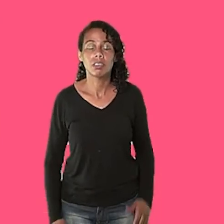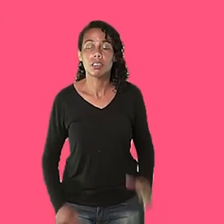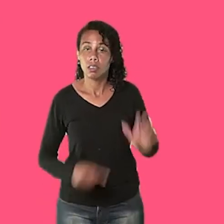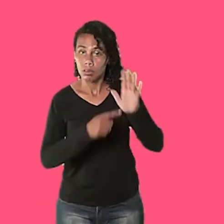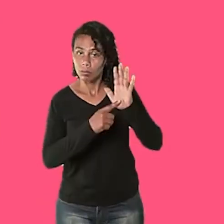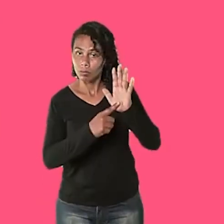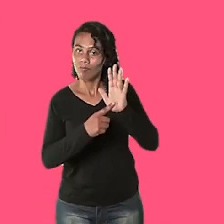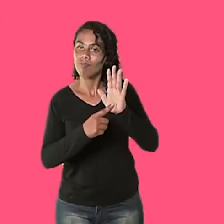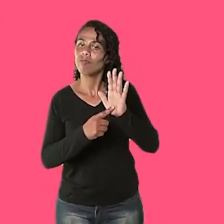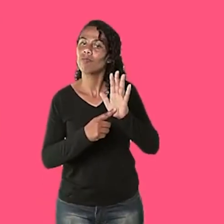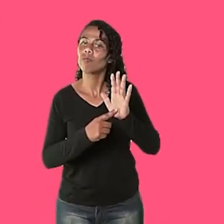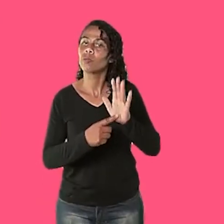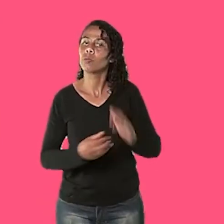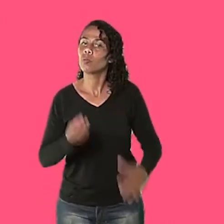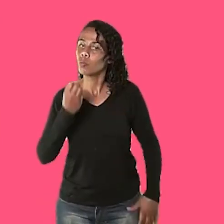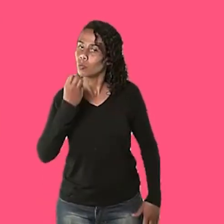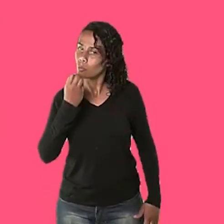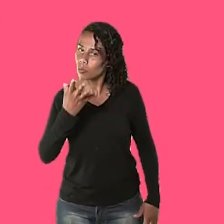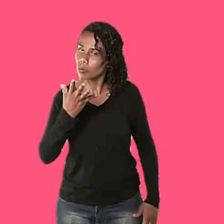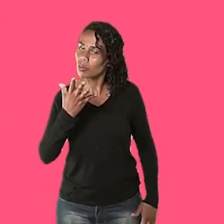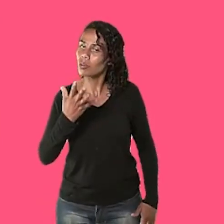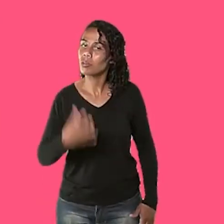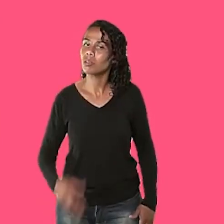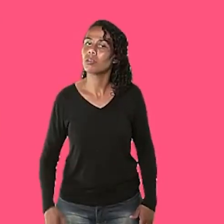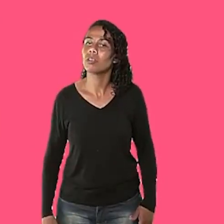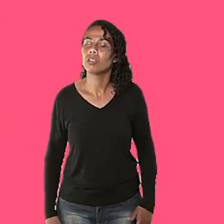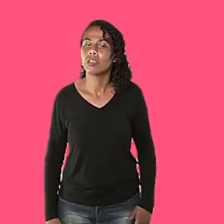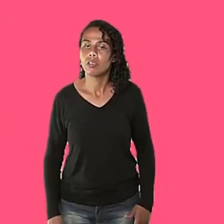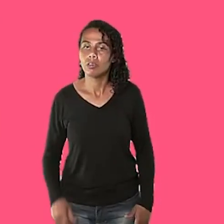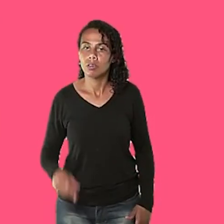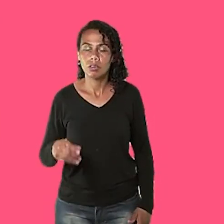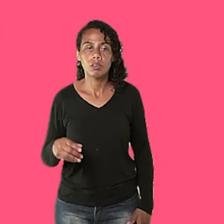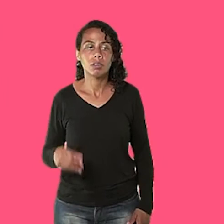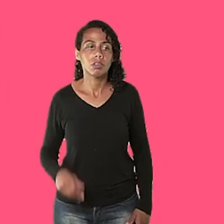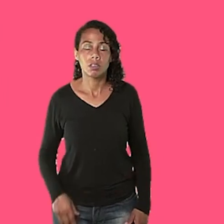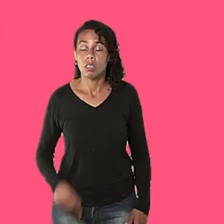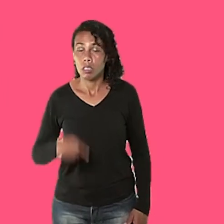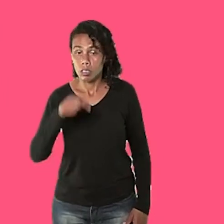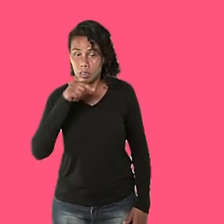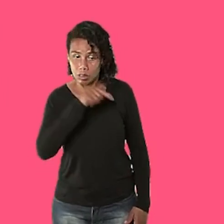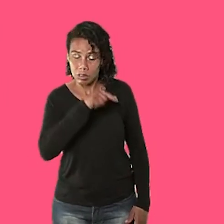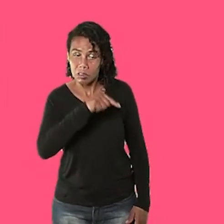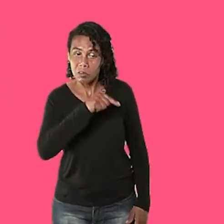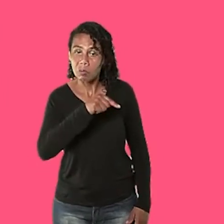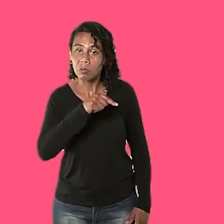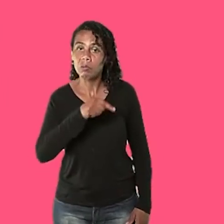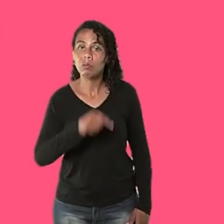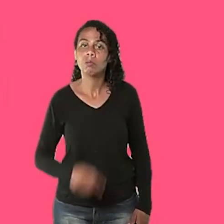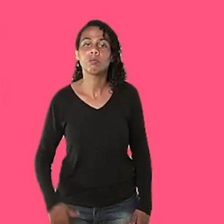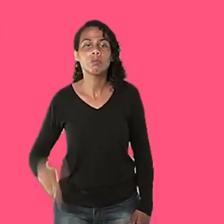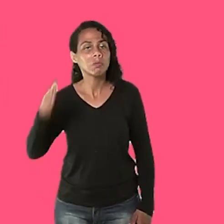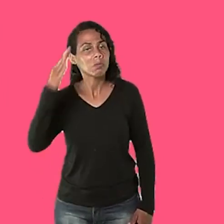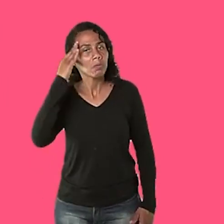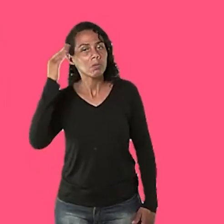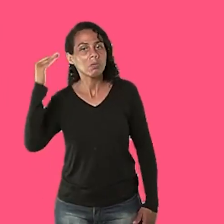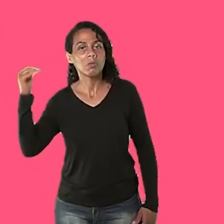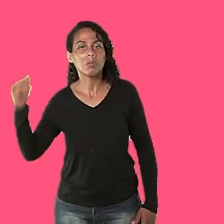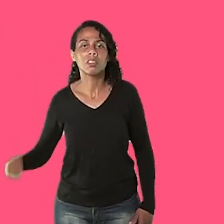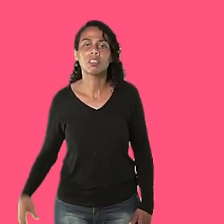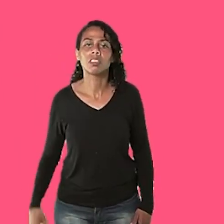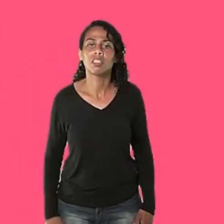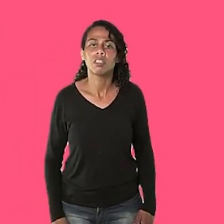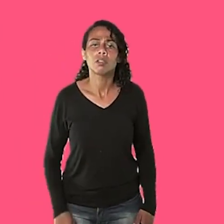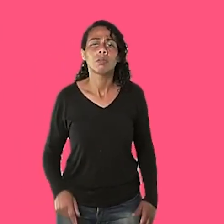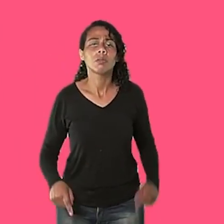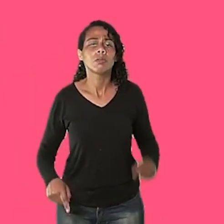redor do livro Qualquer Lugar Menos Agora, de J.P. Cuenca. Pode ser Cuenca. Por que você não escreve seu nome todo às vezes? Só J.P.